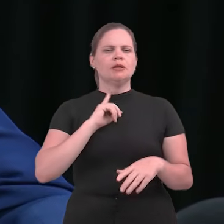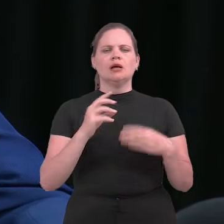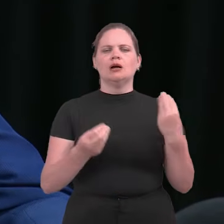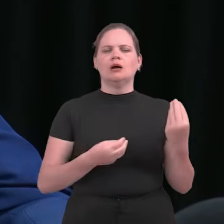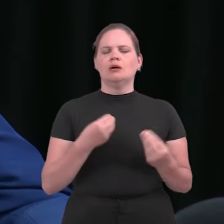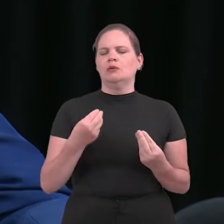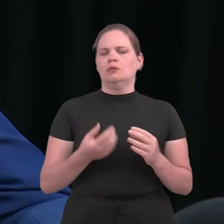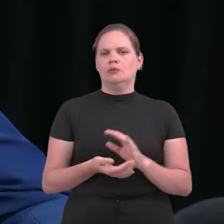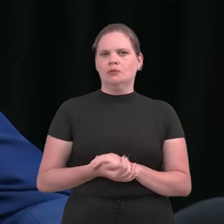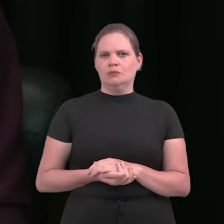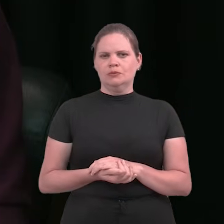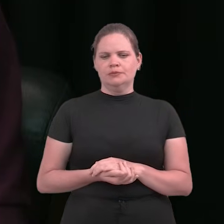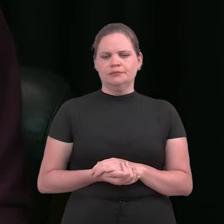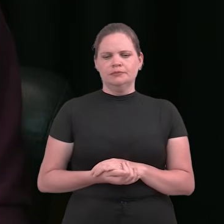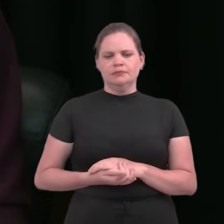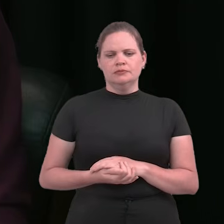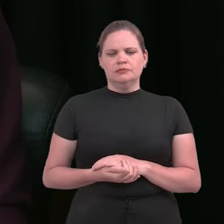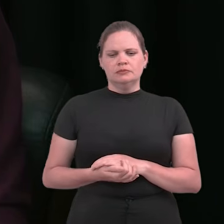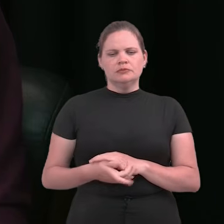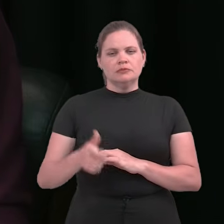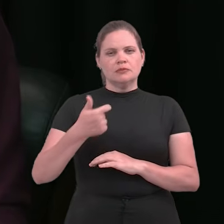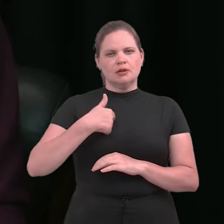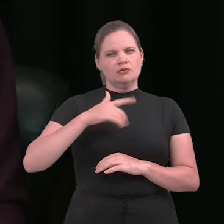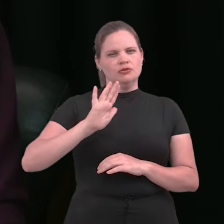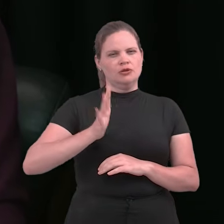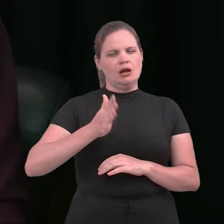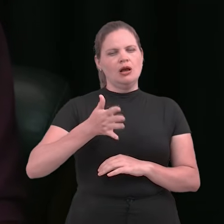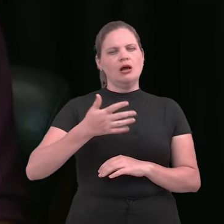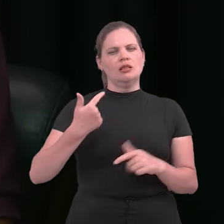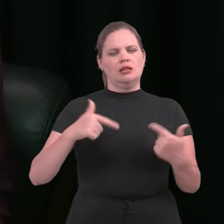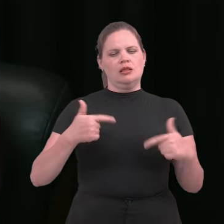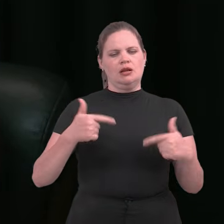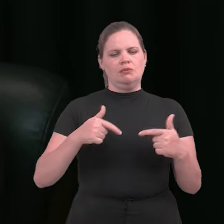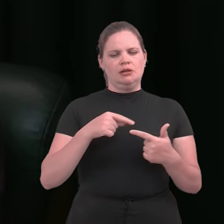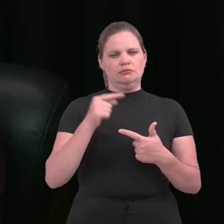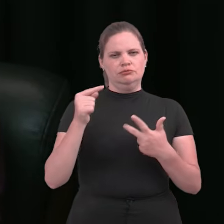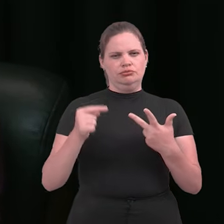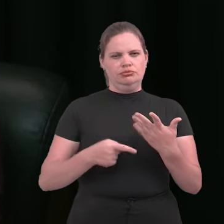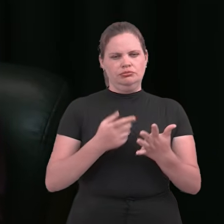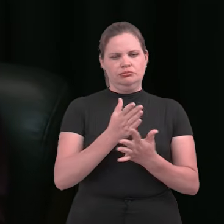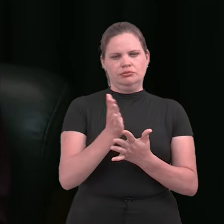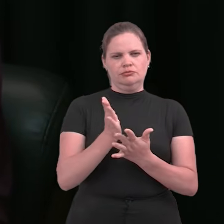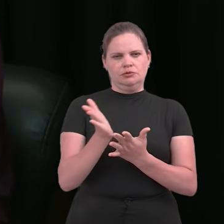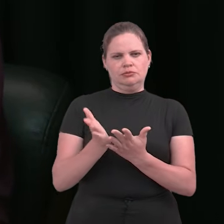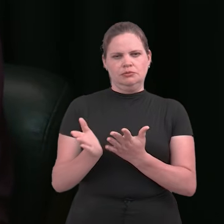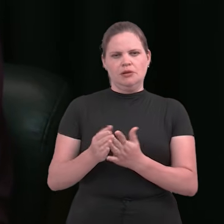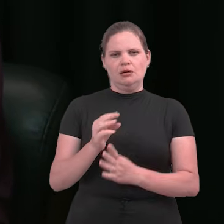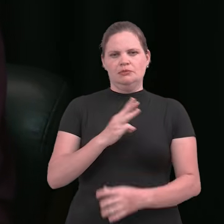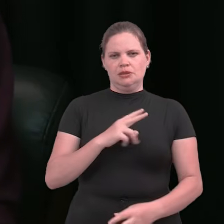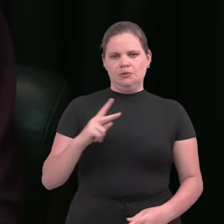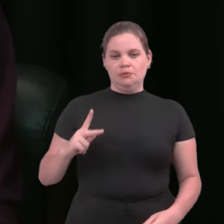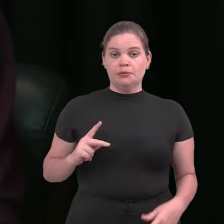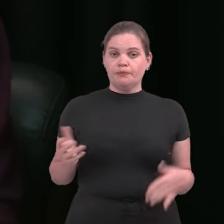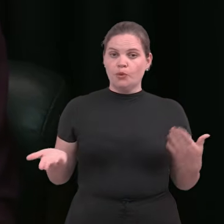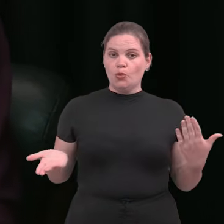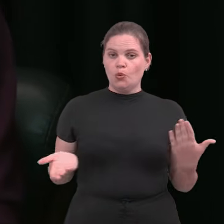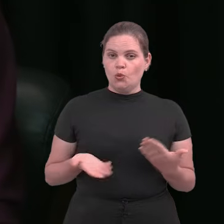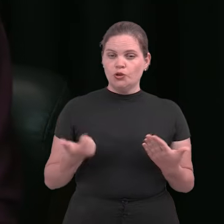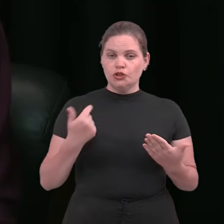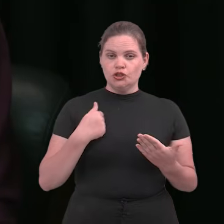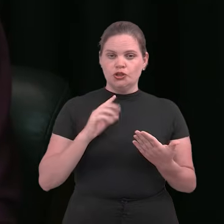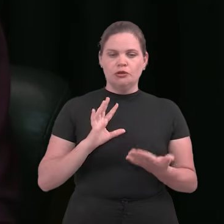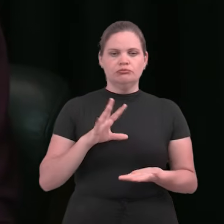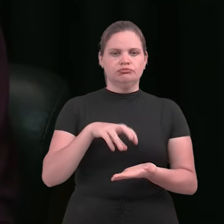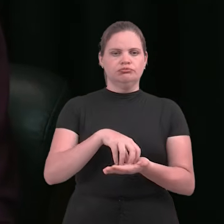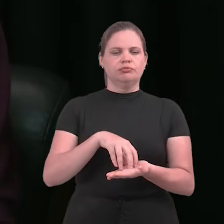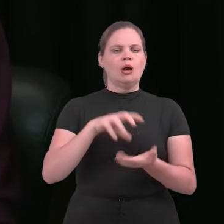sua rotina um pouco? Entende? Eu já trabalhei com vários setores do Ministério Público. Hoje eu estou lotado no setor de